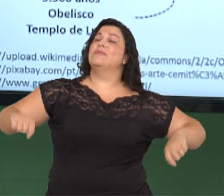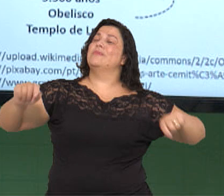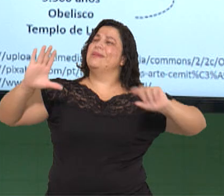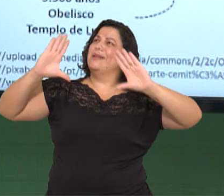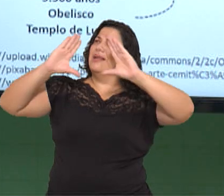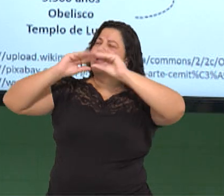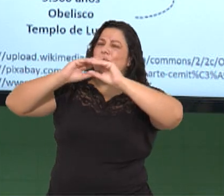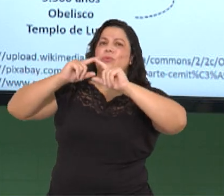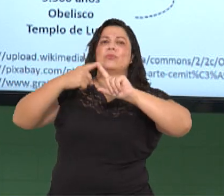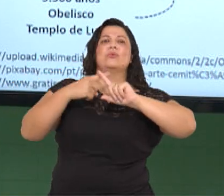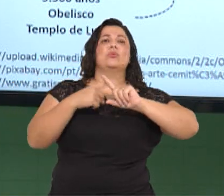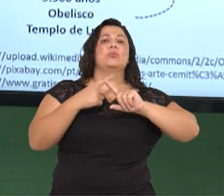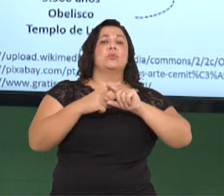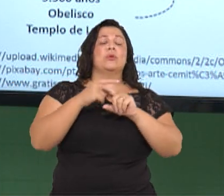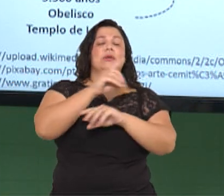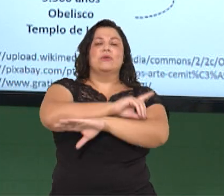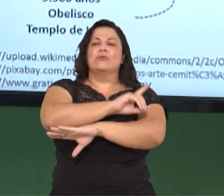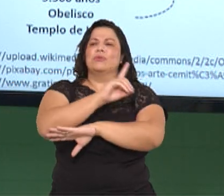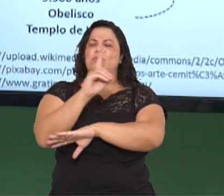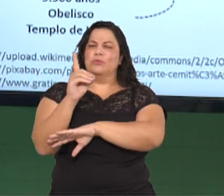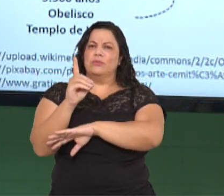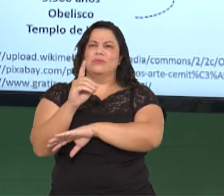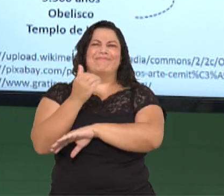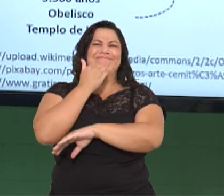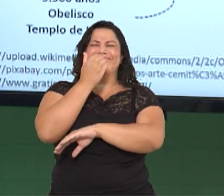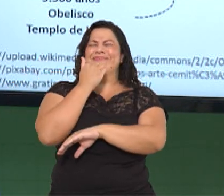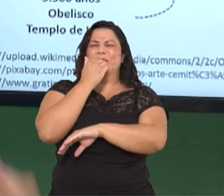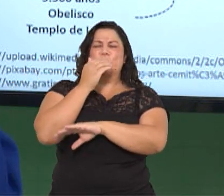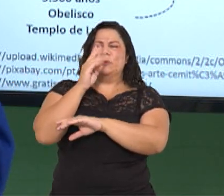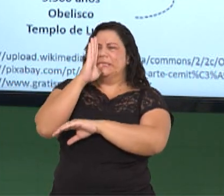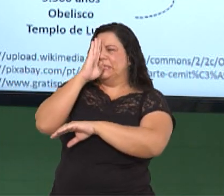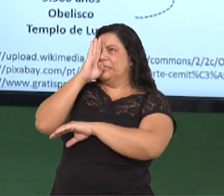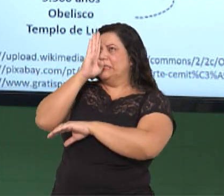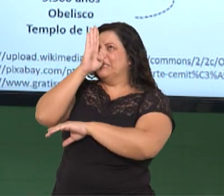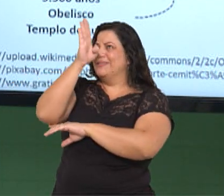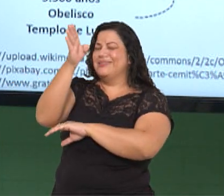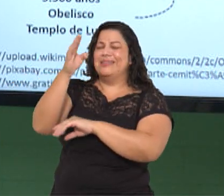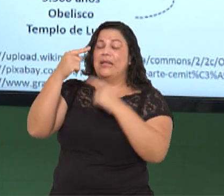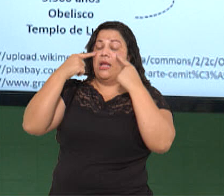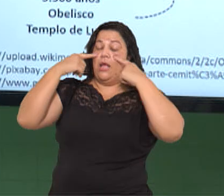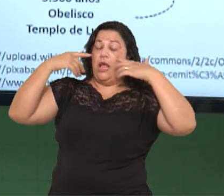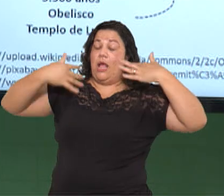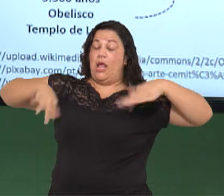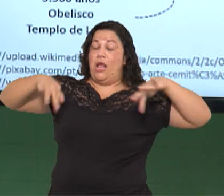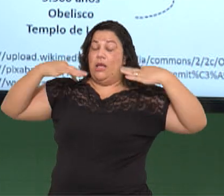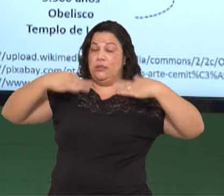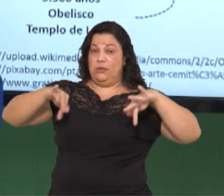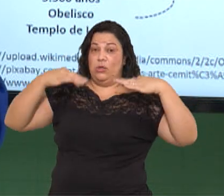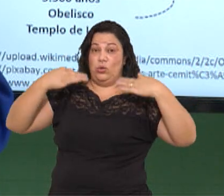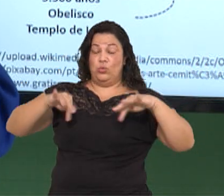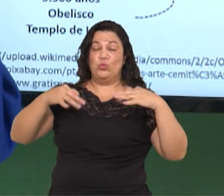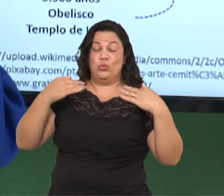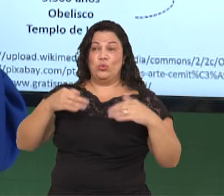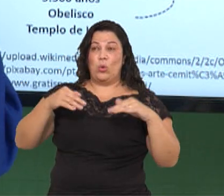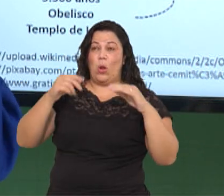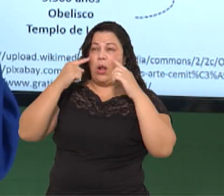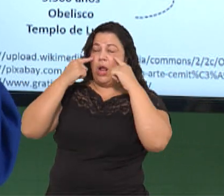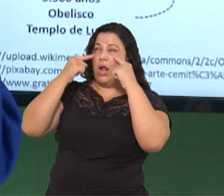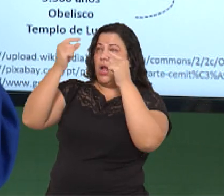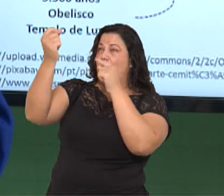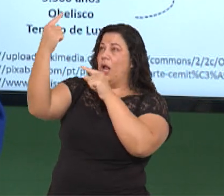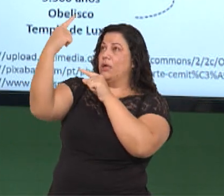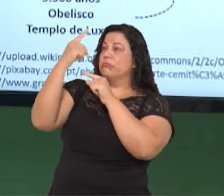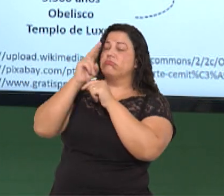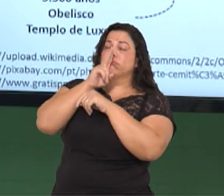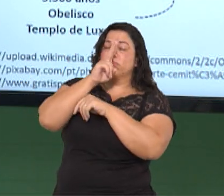no céu diurno, com a luz do sol, a gente não pode observar direto, porque machuca os nossos olhos, né? A luminosidade muito forte